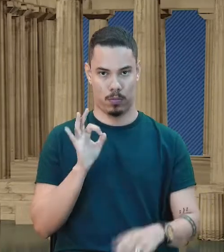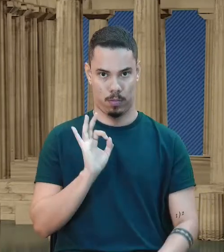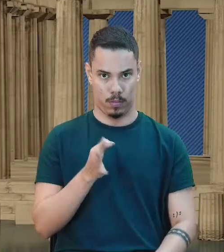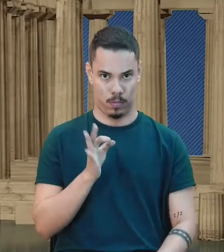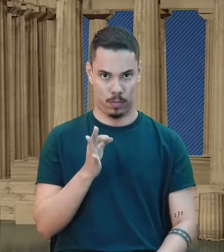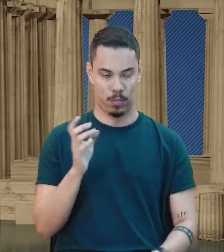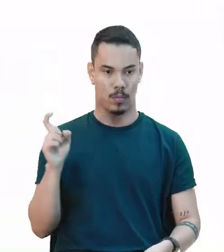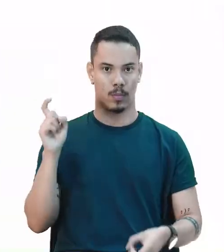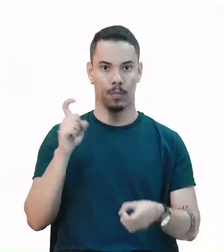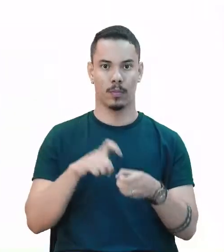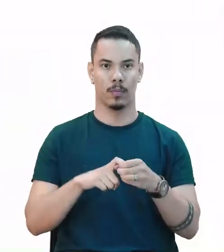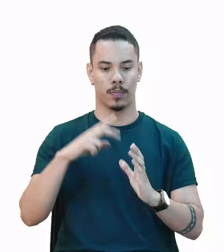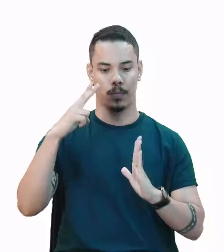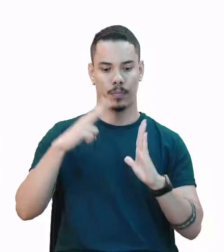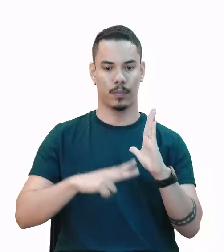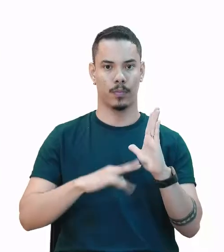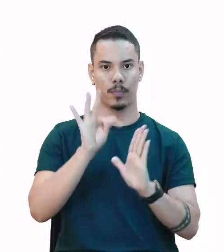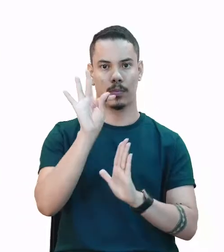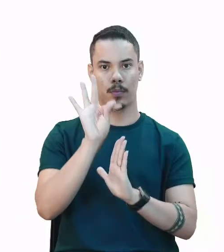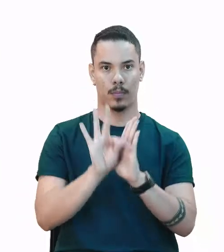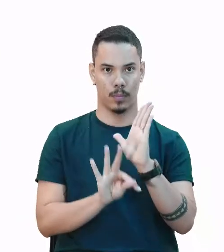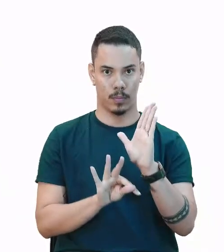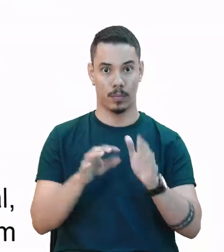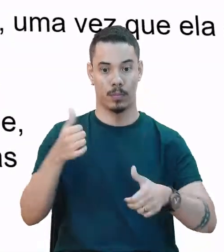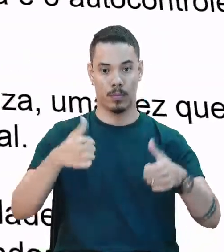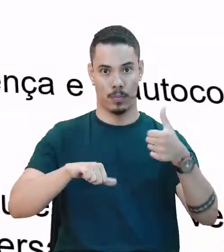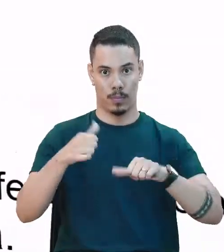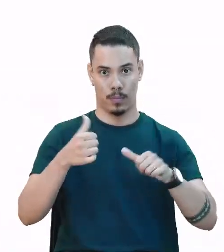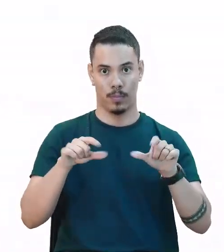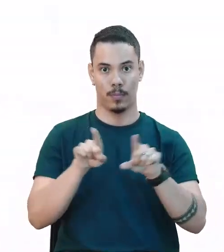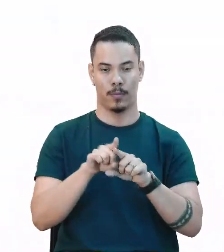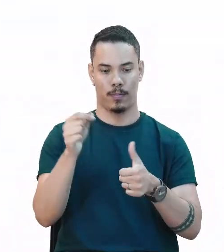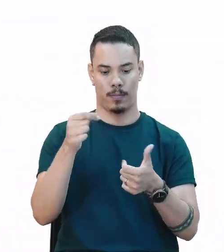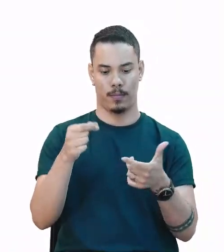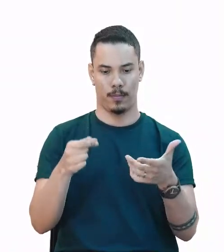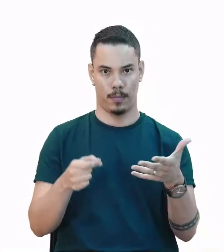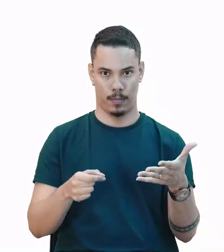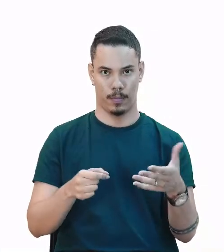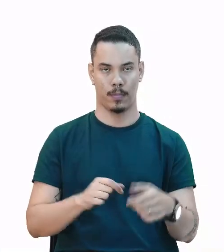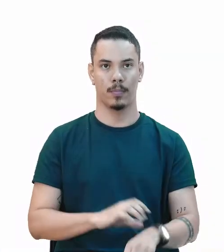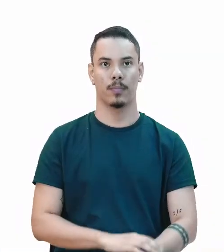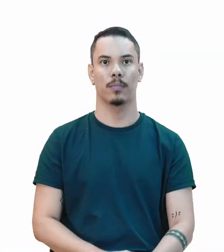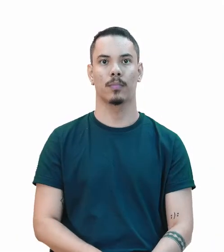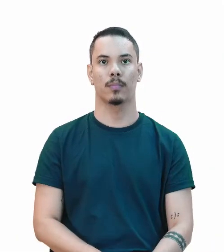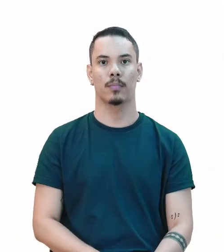voltar para a leitura do texto para analisar outros pontos. Olha só.